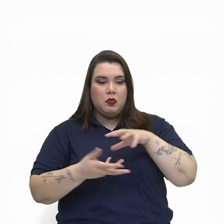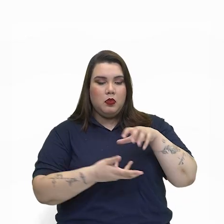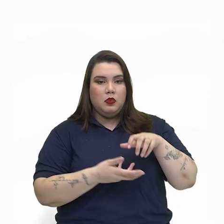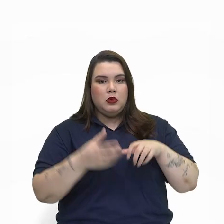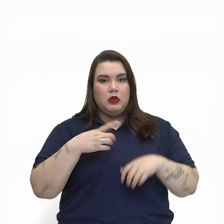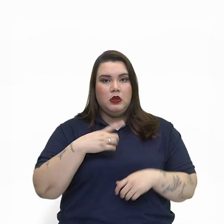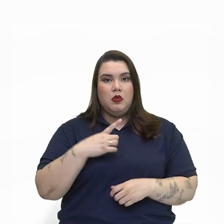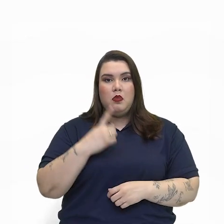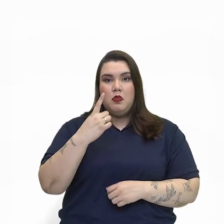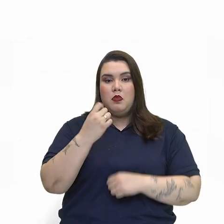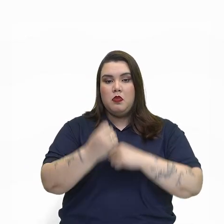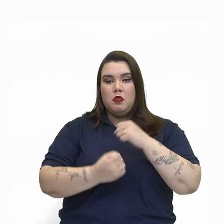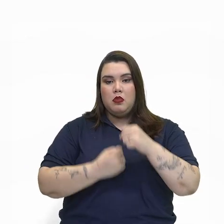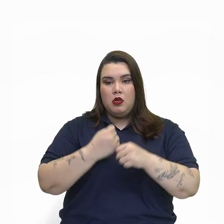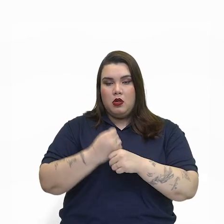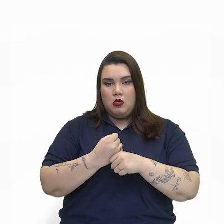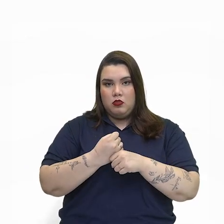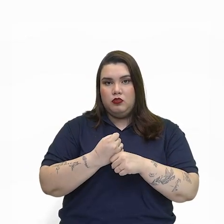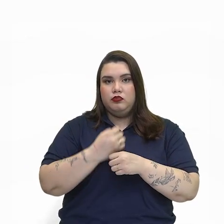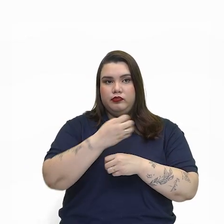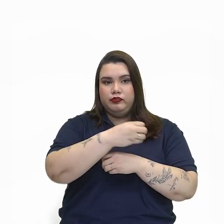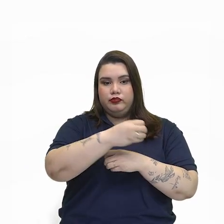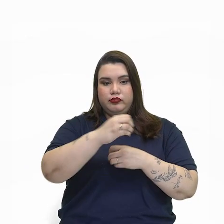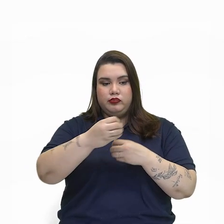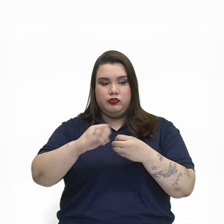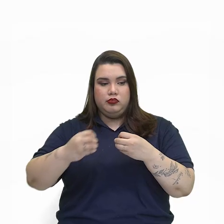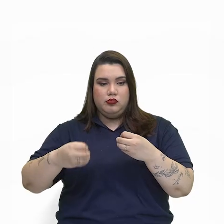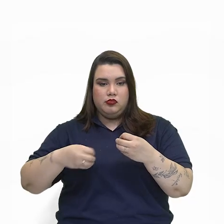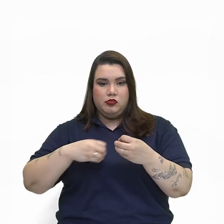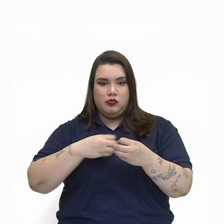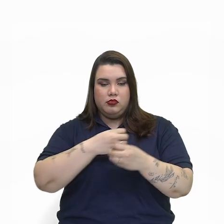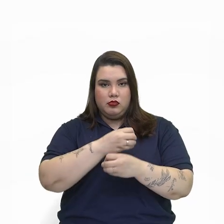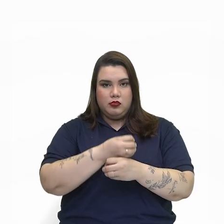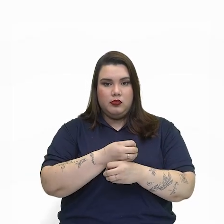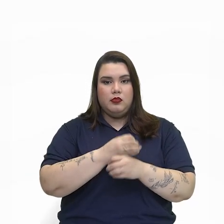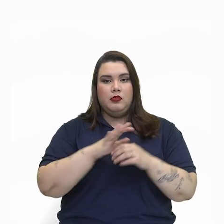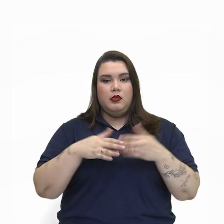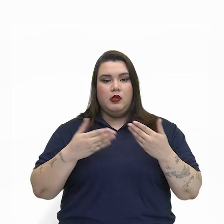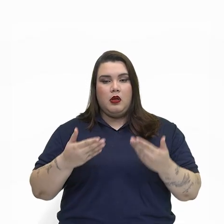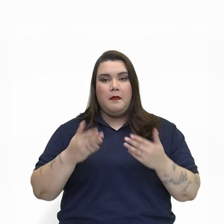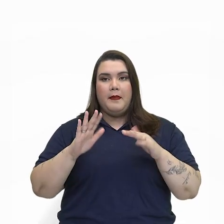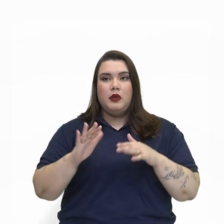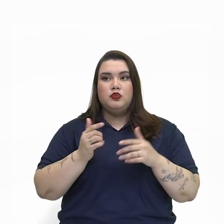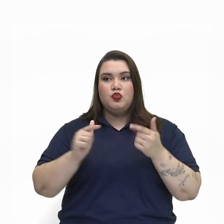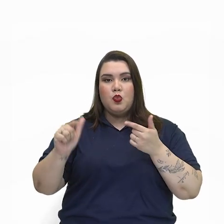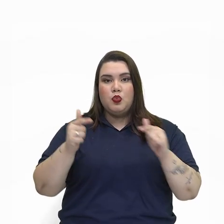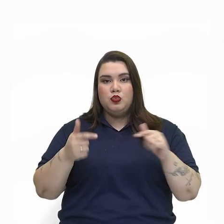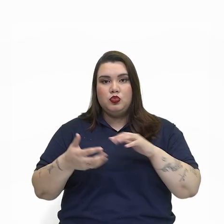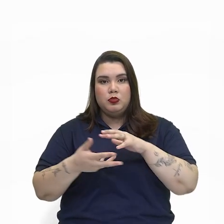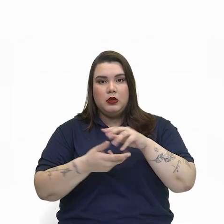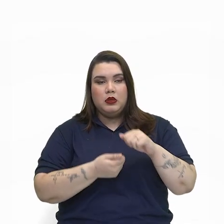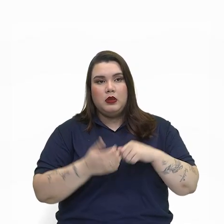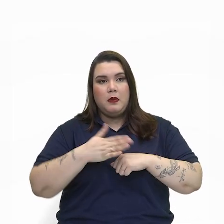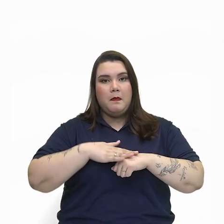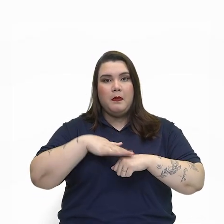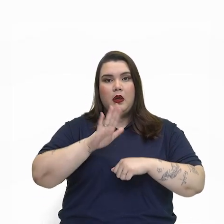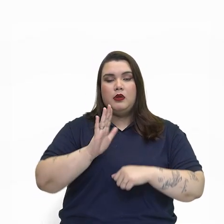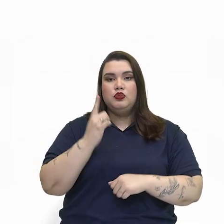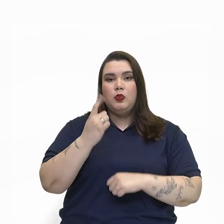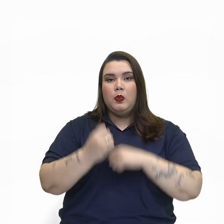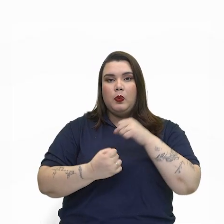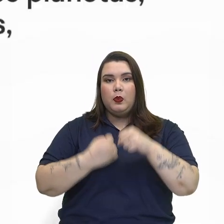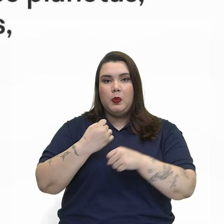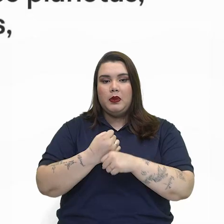Sol. Os planetas mais distantes do que a Terra, eles vão levar mais que 1 ano para dar uma volta. Vão demorar muito